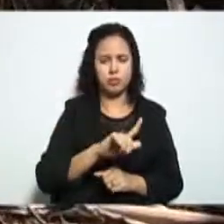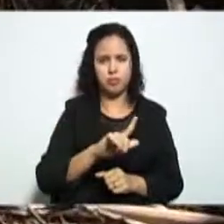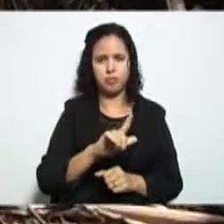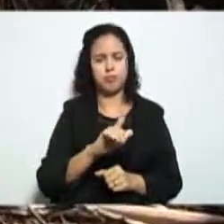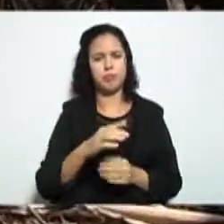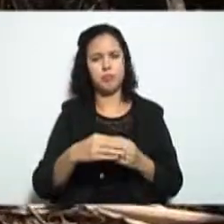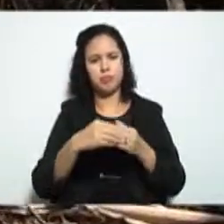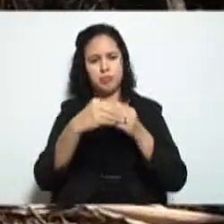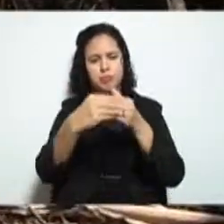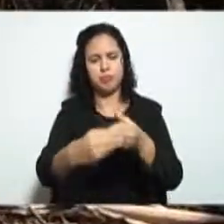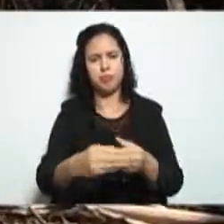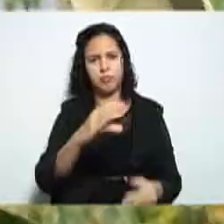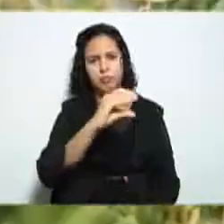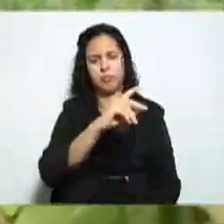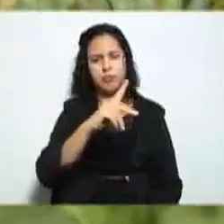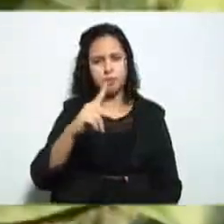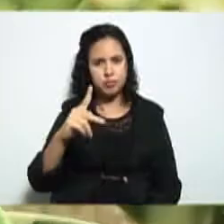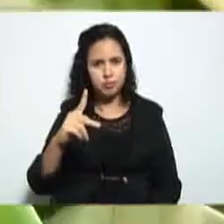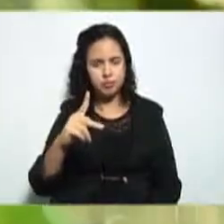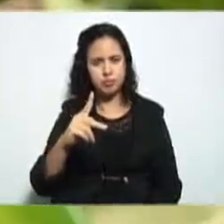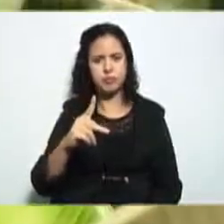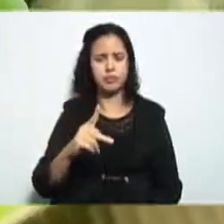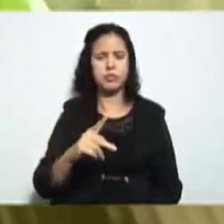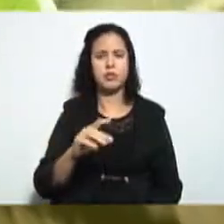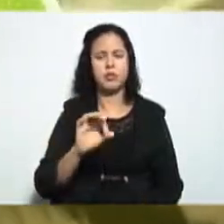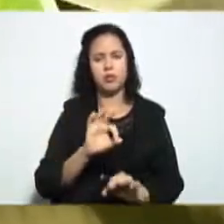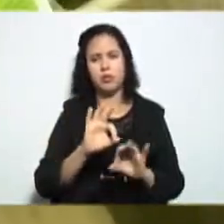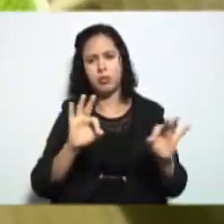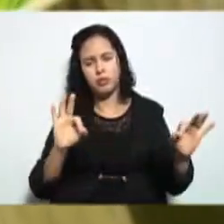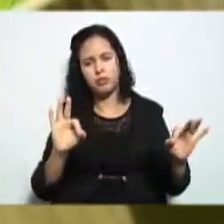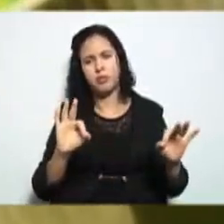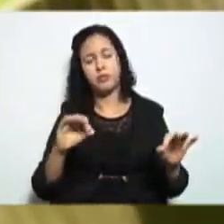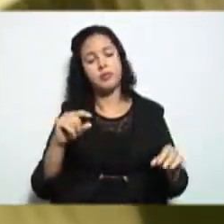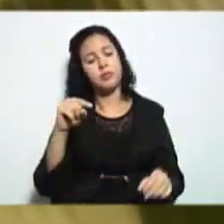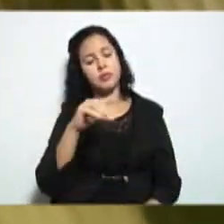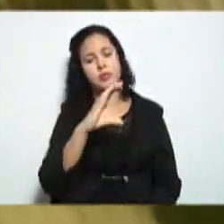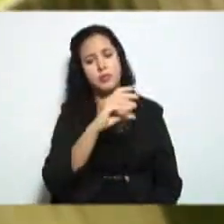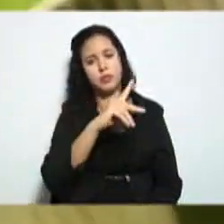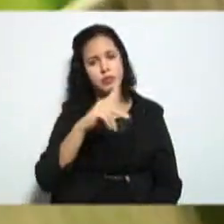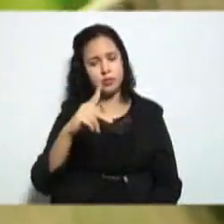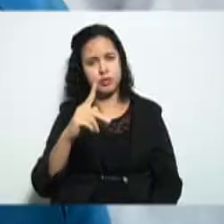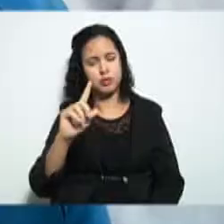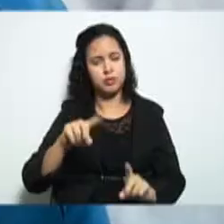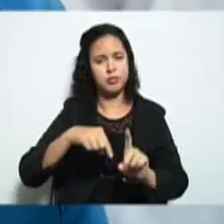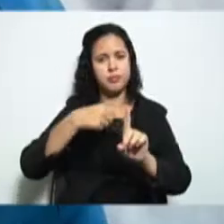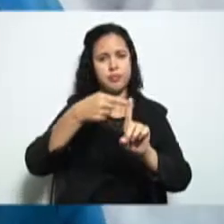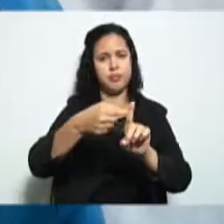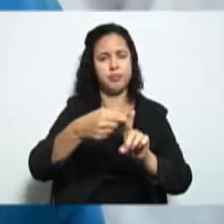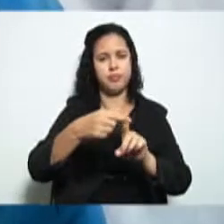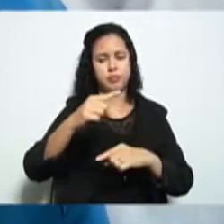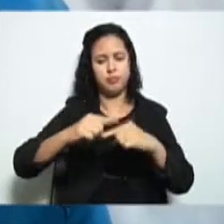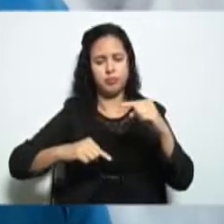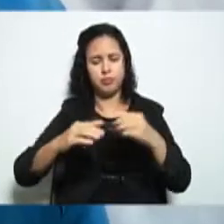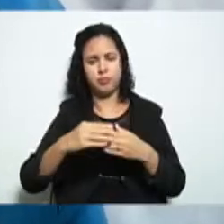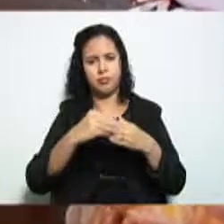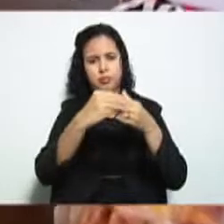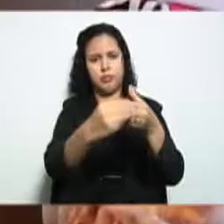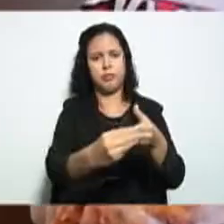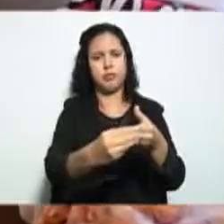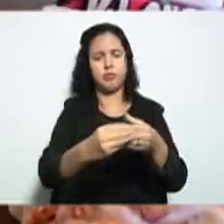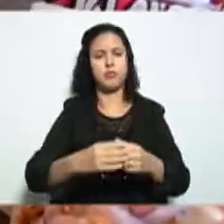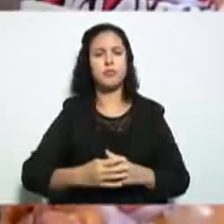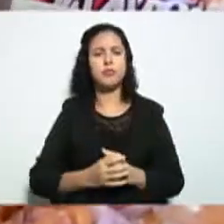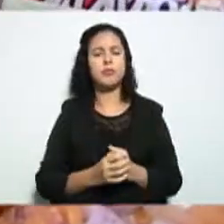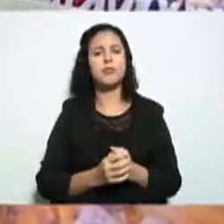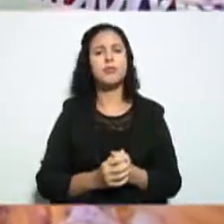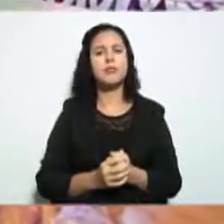Porque nós temos o produto, não tem para quem entregar, e com a cooperativa só vem a somar, né? Para nós entregar nossos produtos, se Deus quiser.